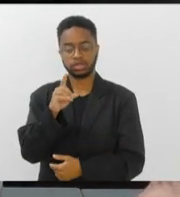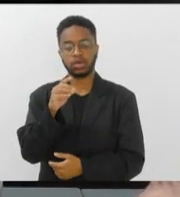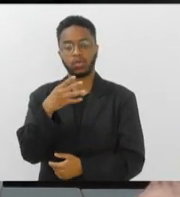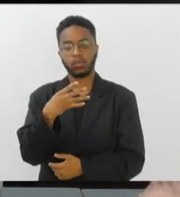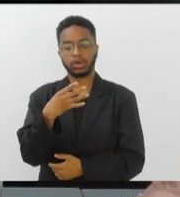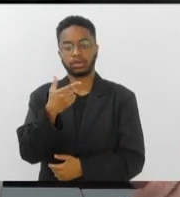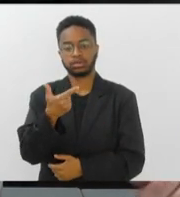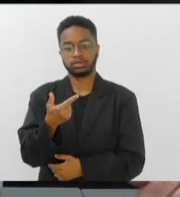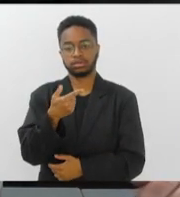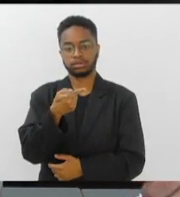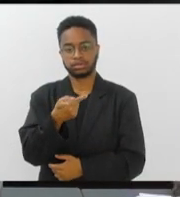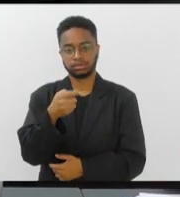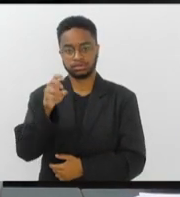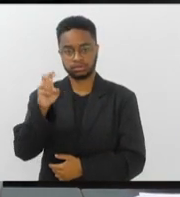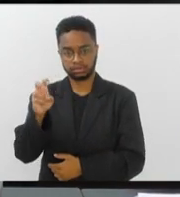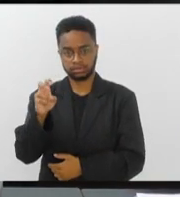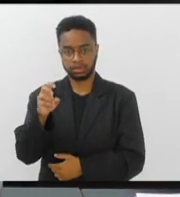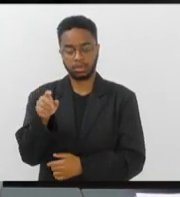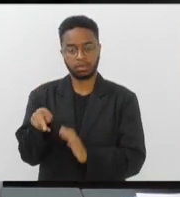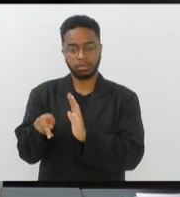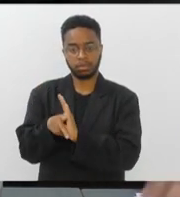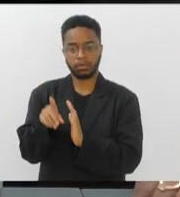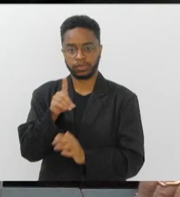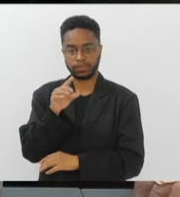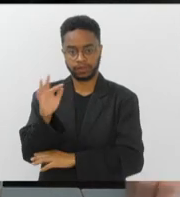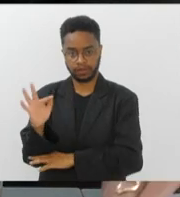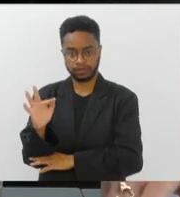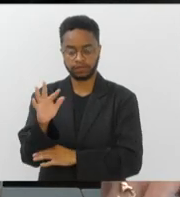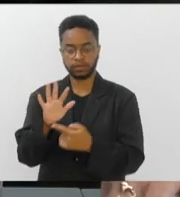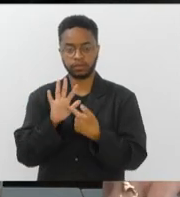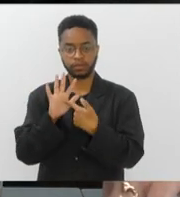4275 do Distrito Federal, em